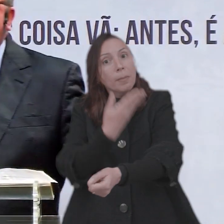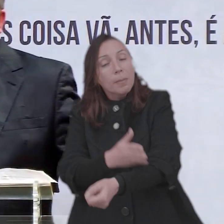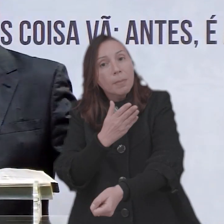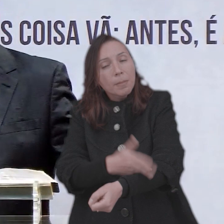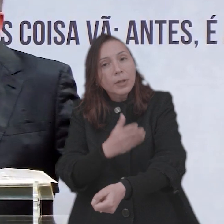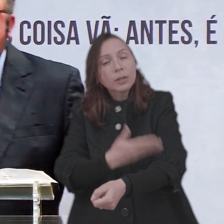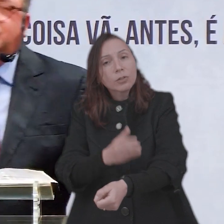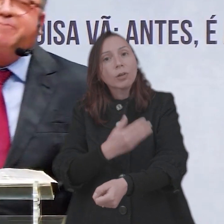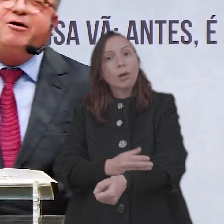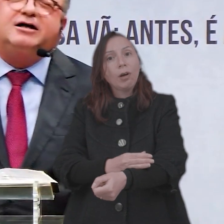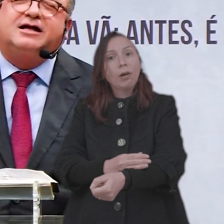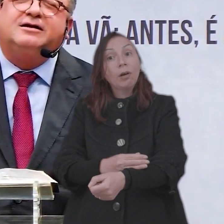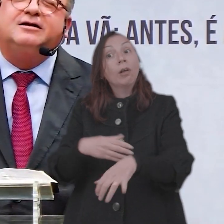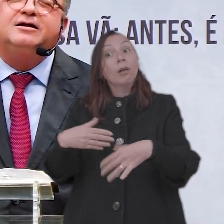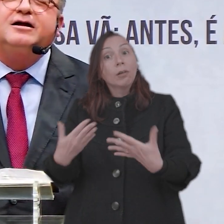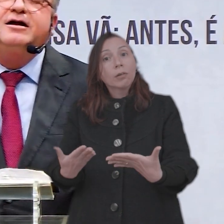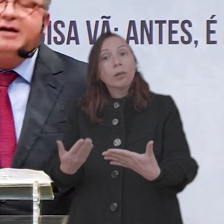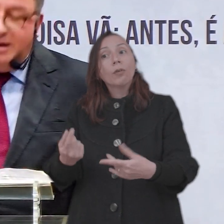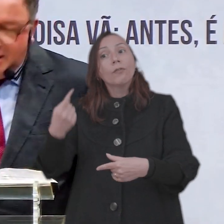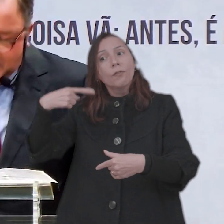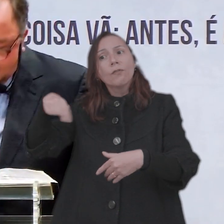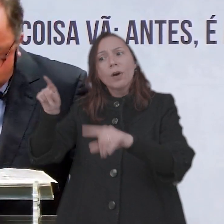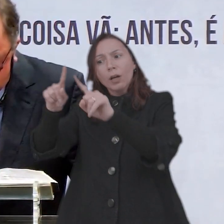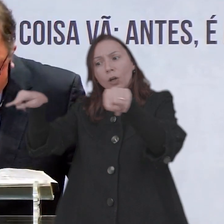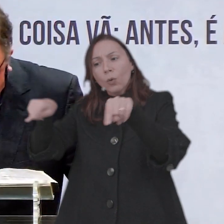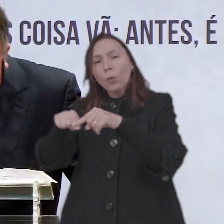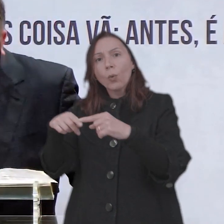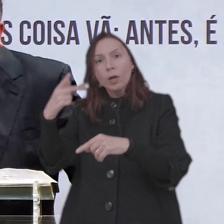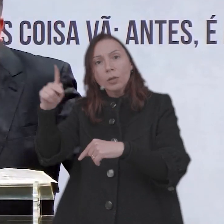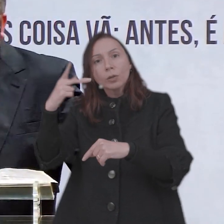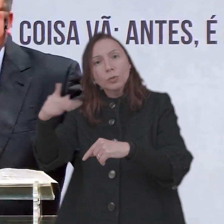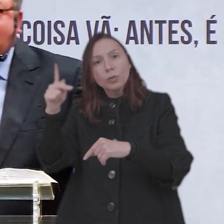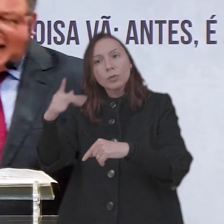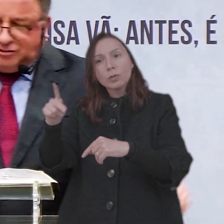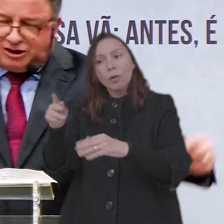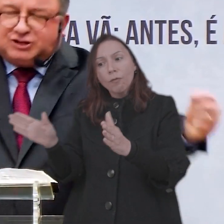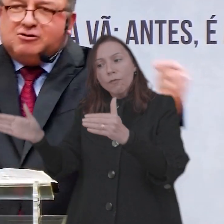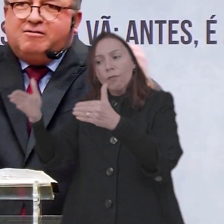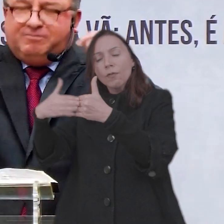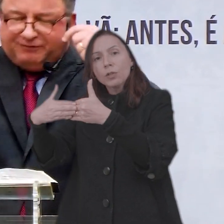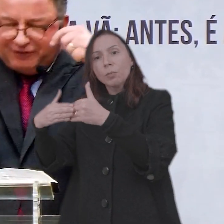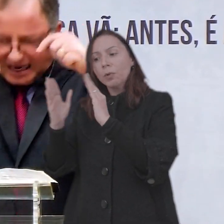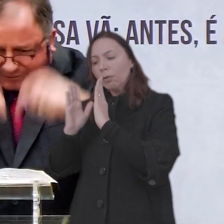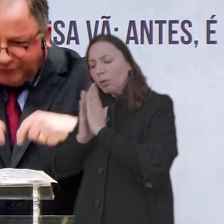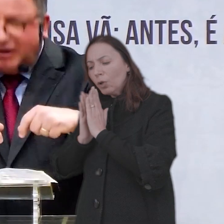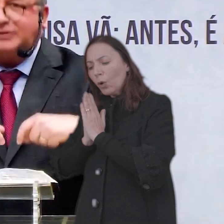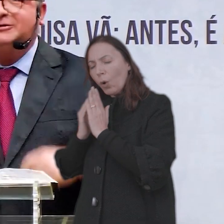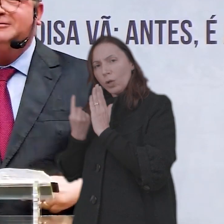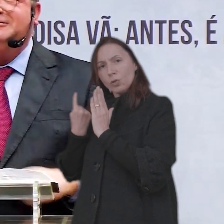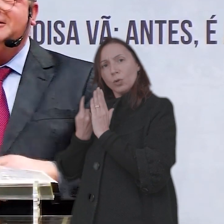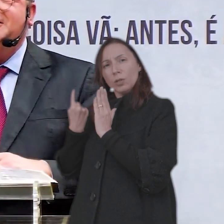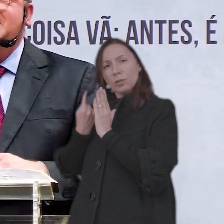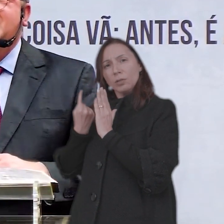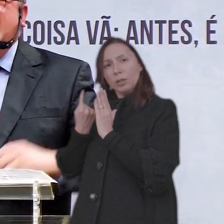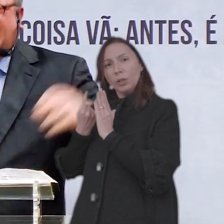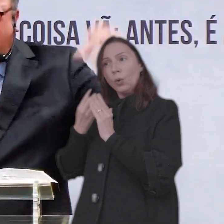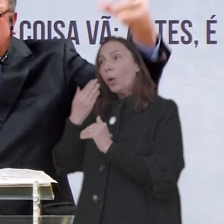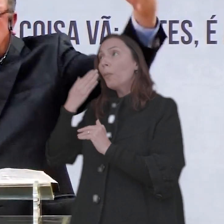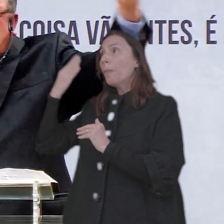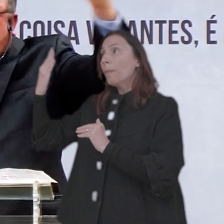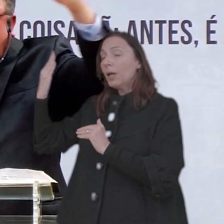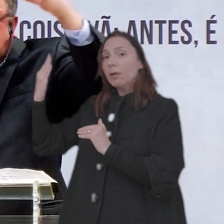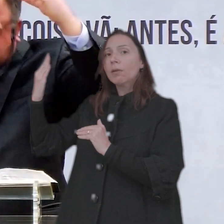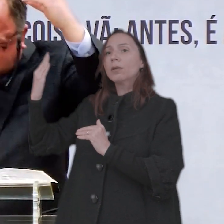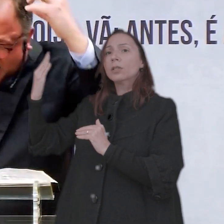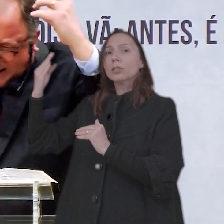Entra no teu quarto, fecha a tua porta. E ora ao teu pai que está em secreto, diz: Senhor, faz-me forte.